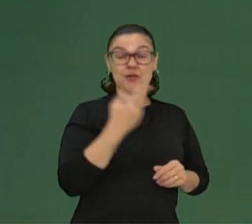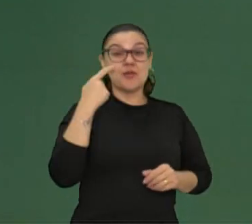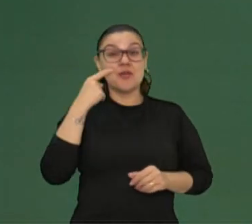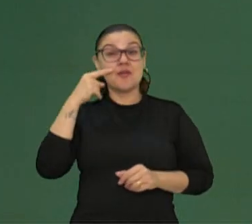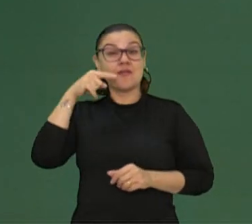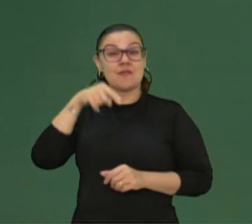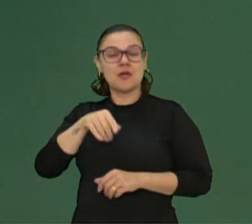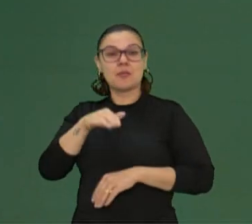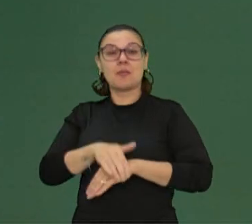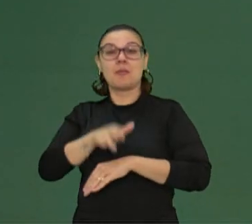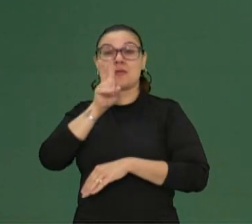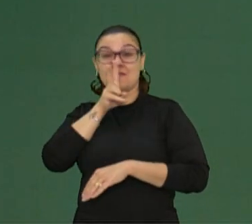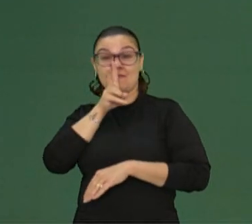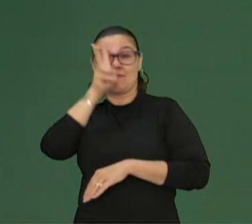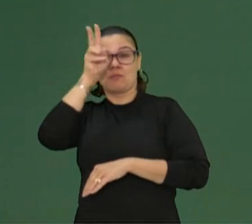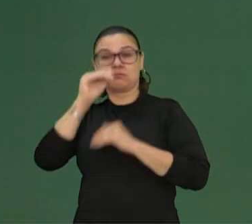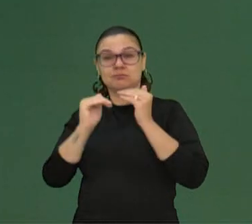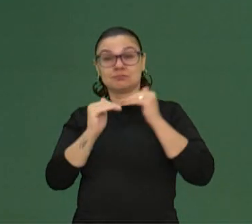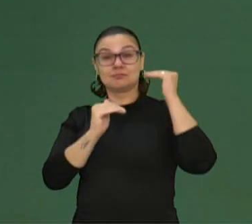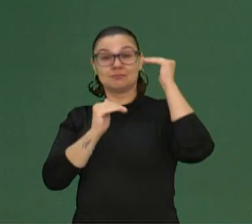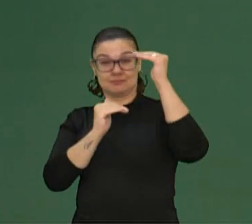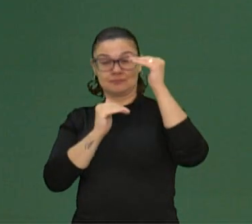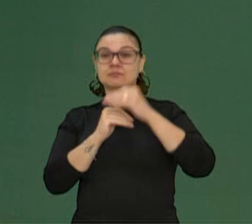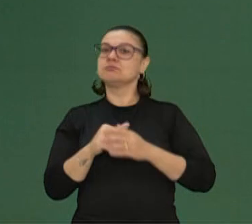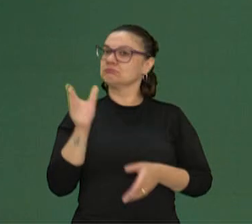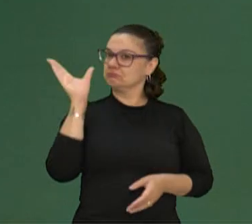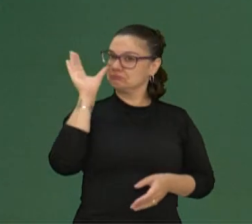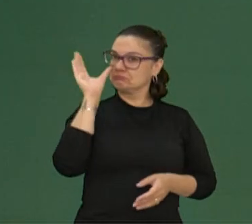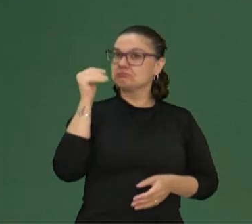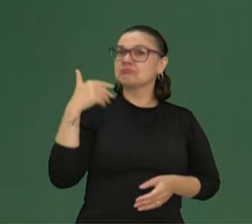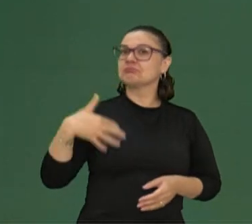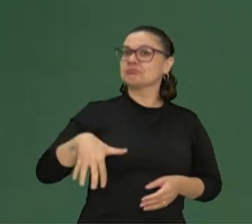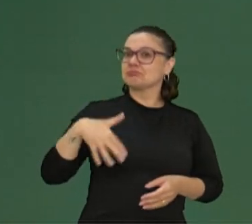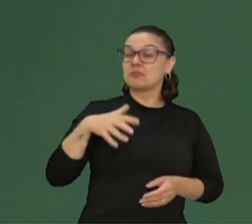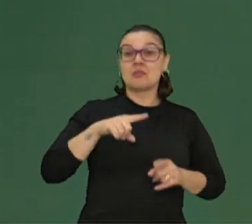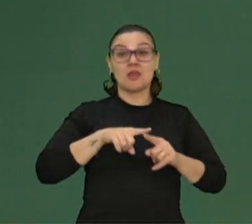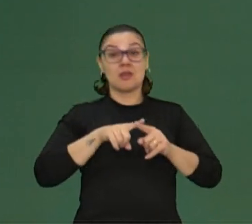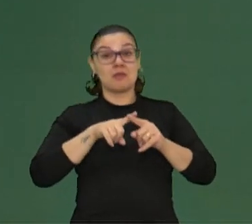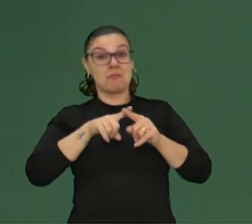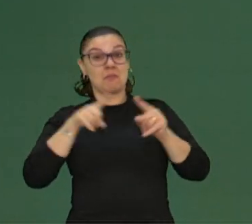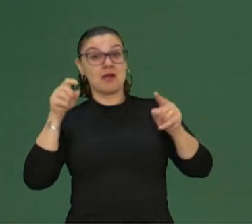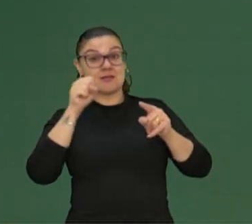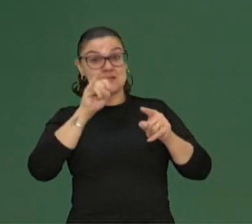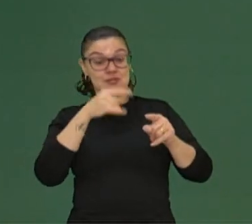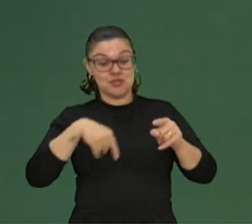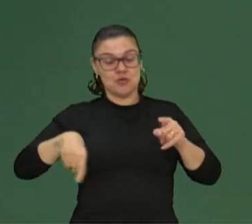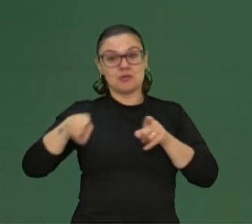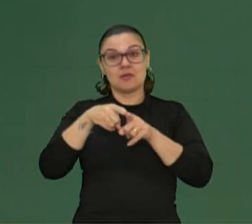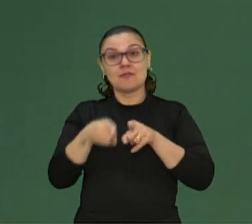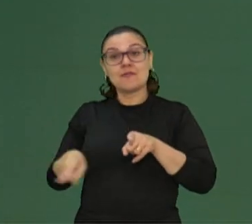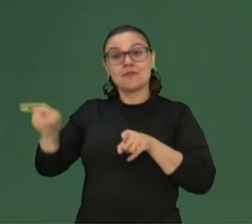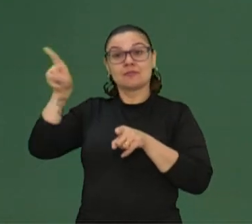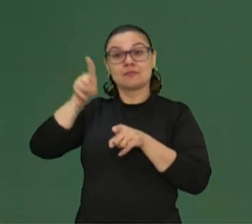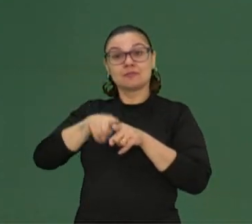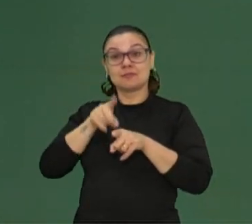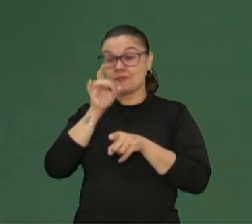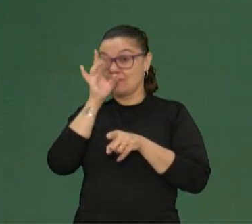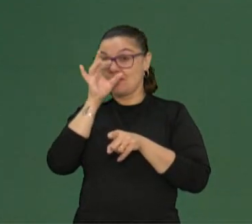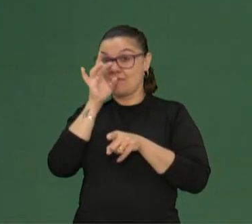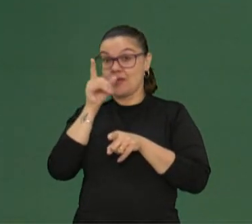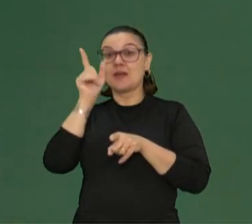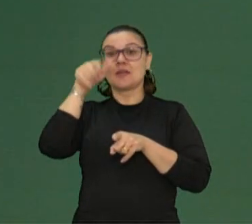mais altos. Interessante, né? Mas se a gente considerar que fotossíntese é produzir energia pela